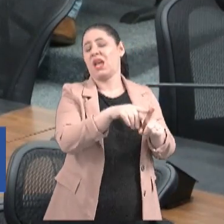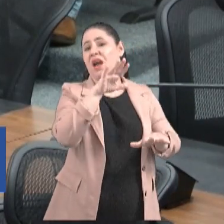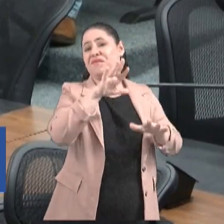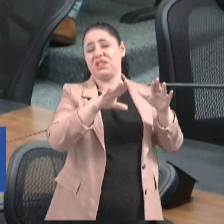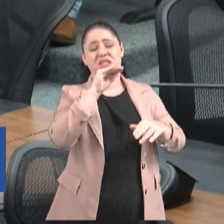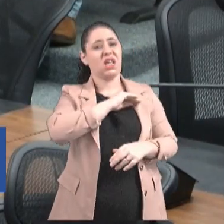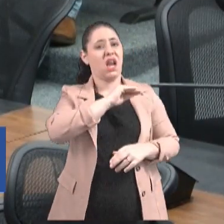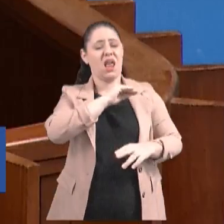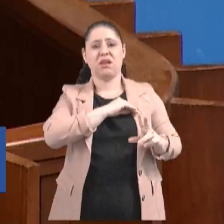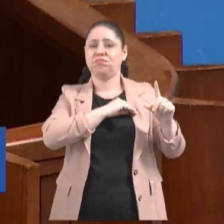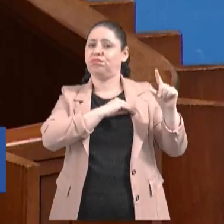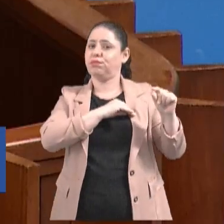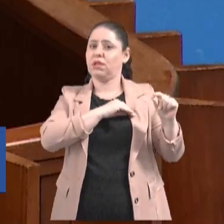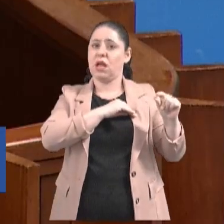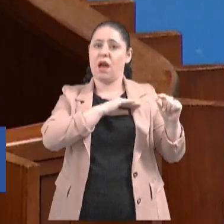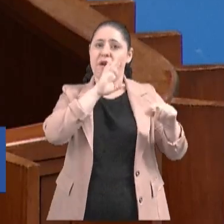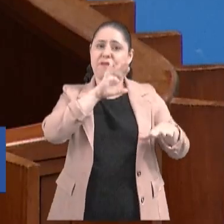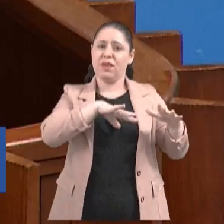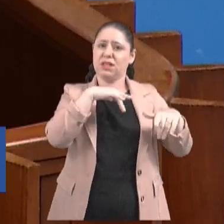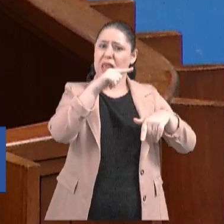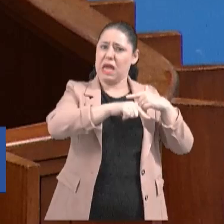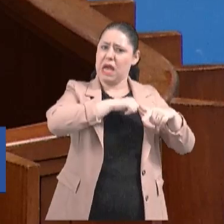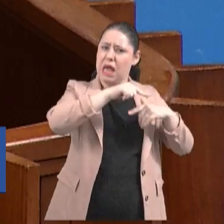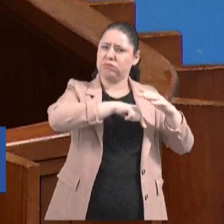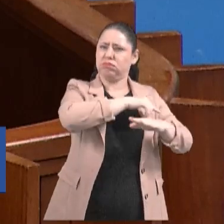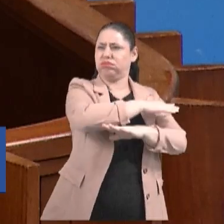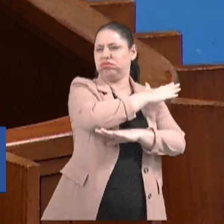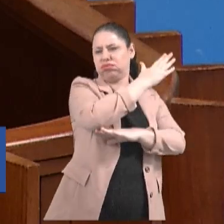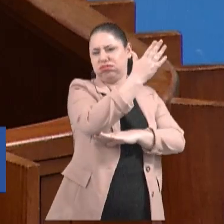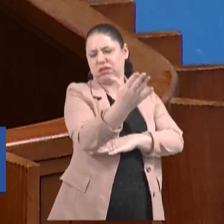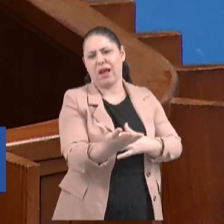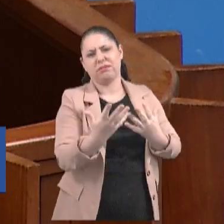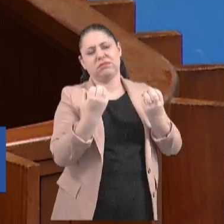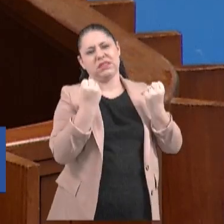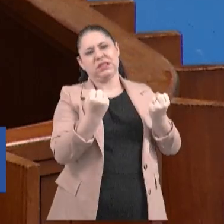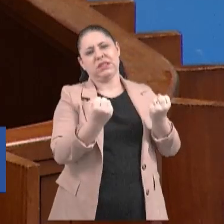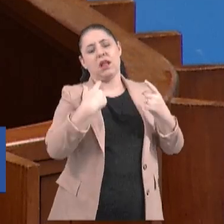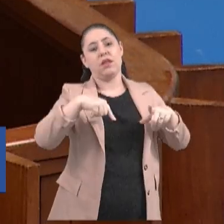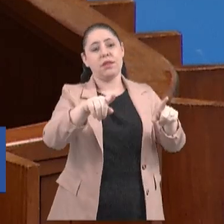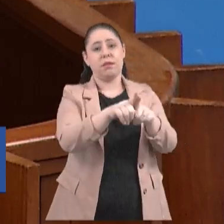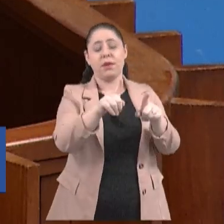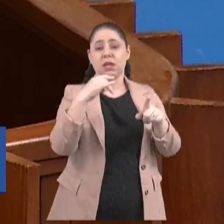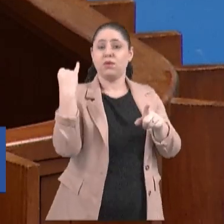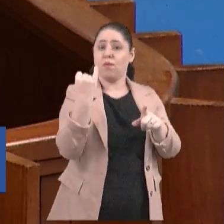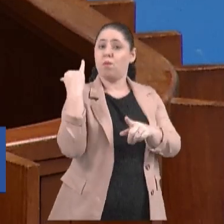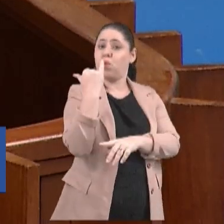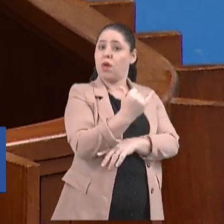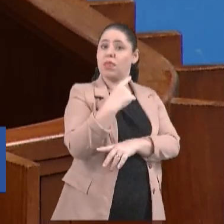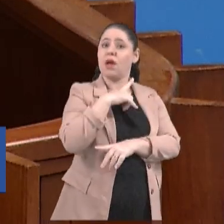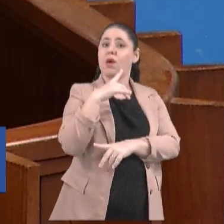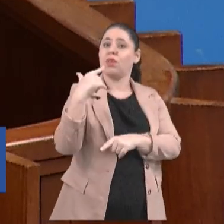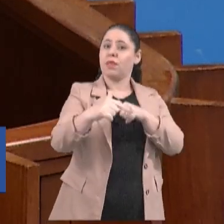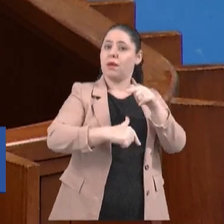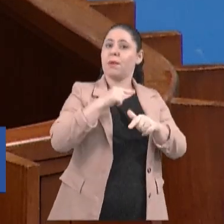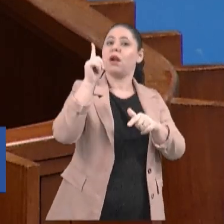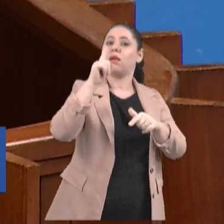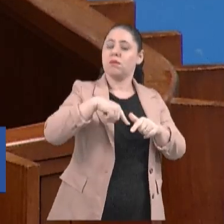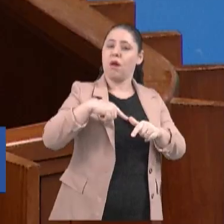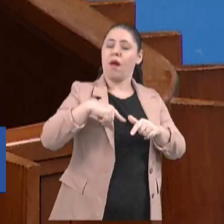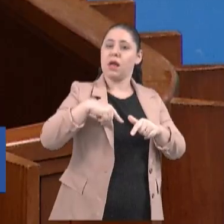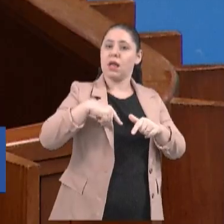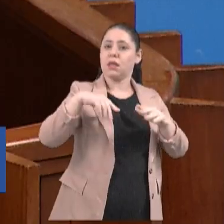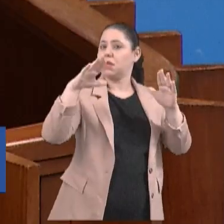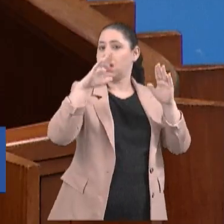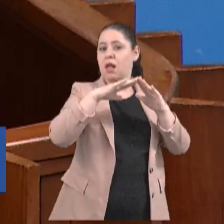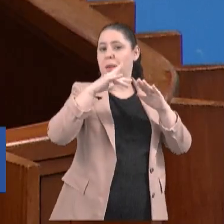de salários mínimos, de exploração de trabalho, e a gente quer aqui fazer menção à importância desse trabalho, que é um trabalho